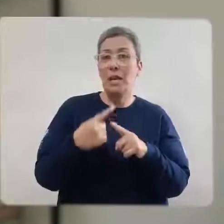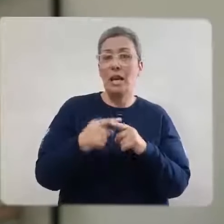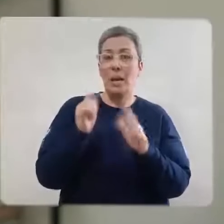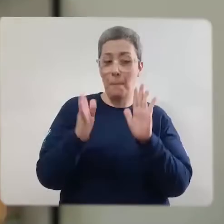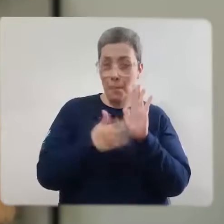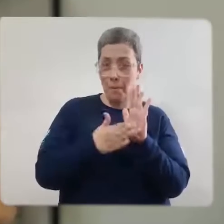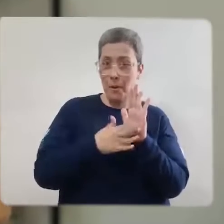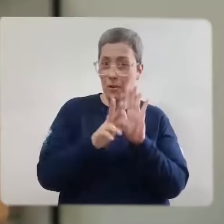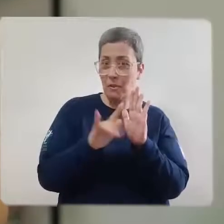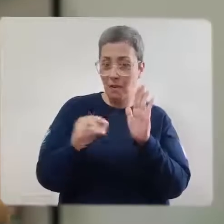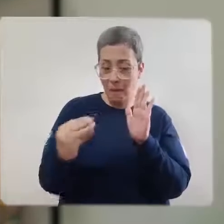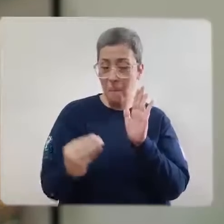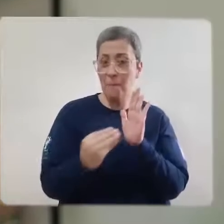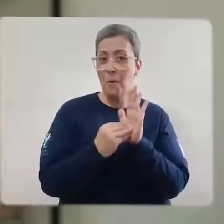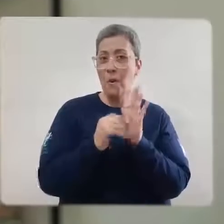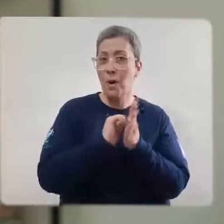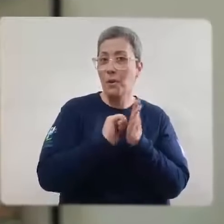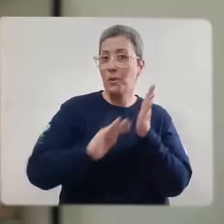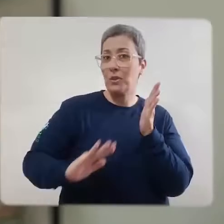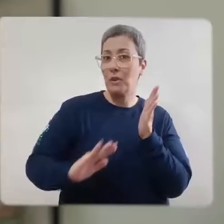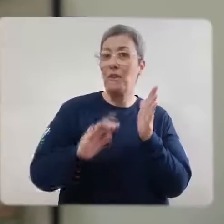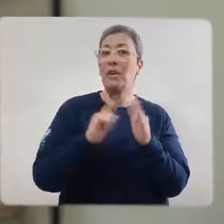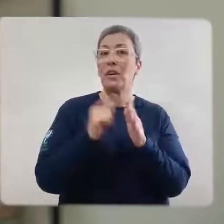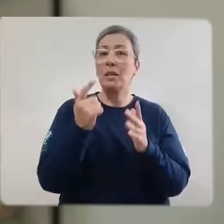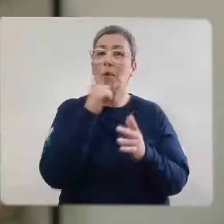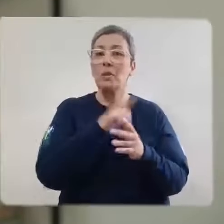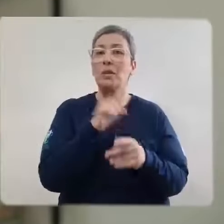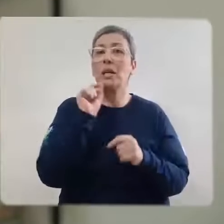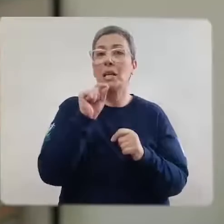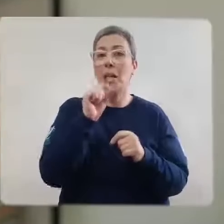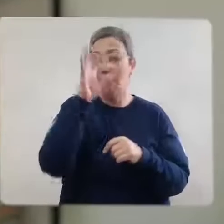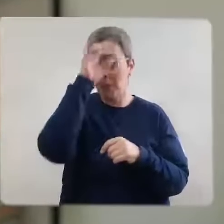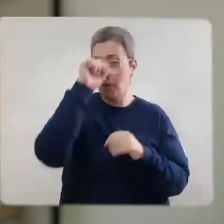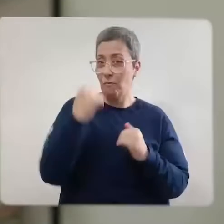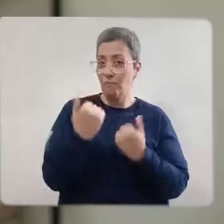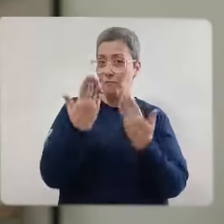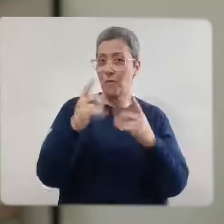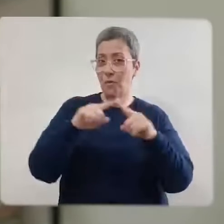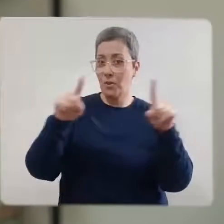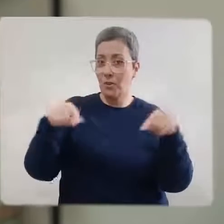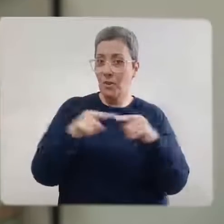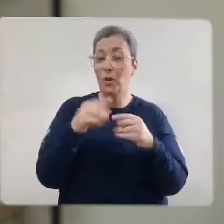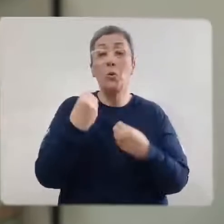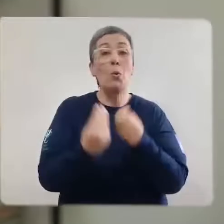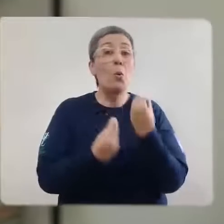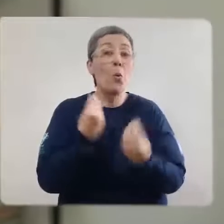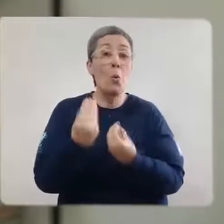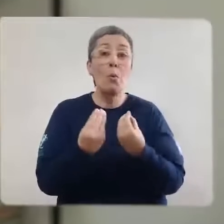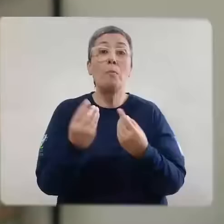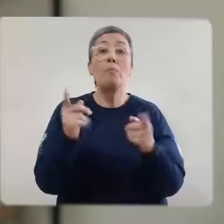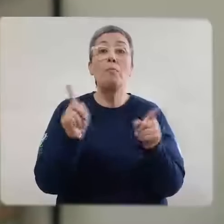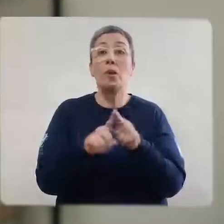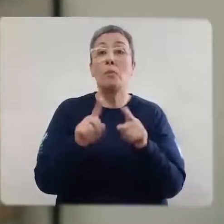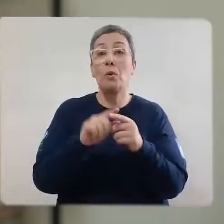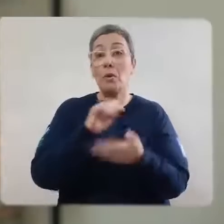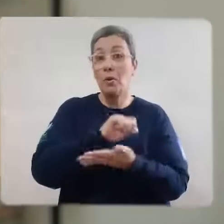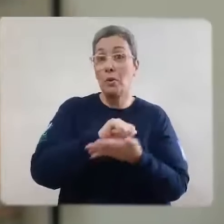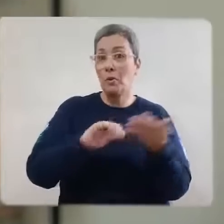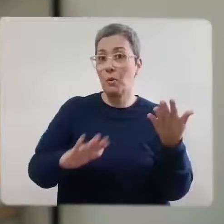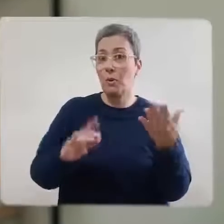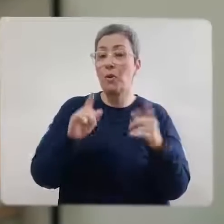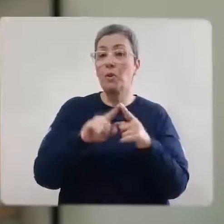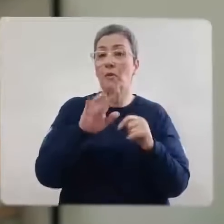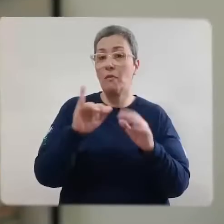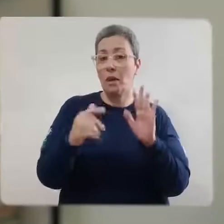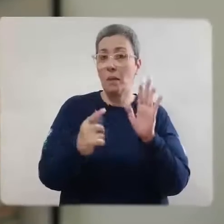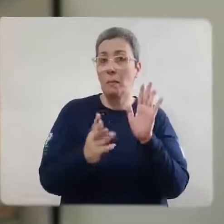Nessa proposta, a gente vai colocar quais são as atividades que essa criança deve aprender fora da sala e de que forma. As atividades